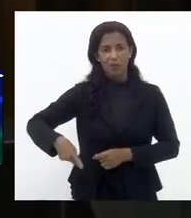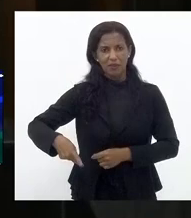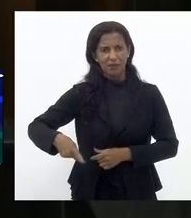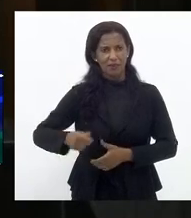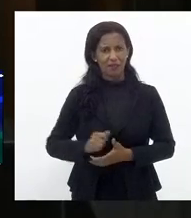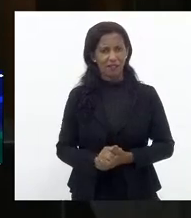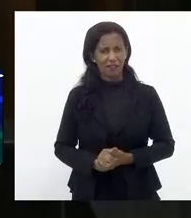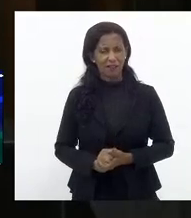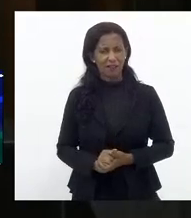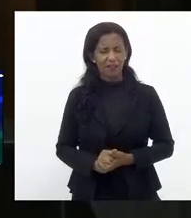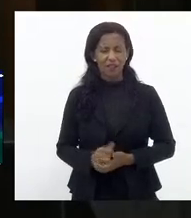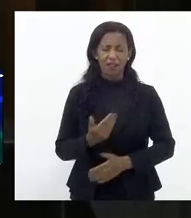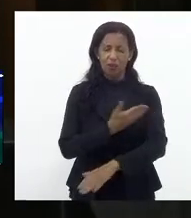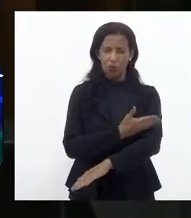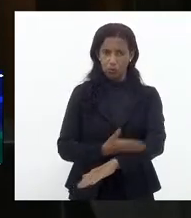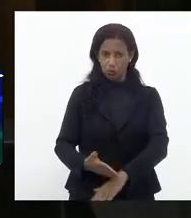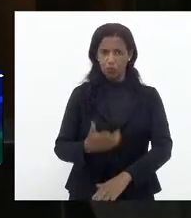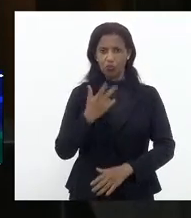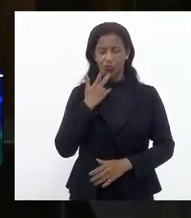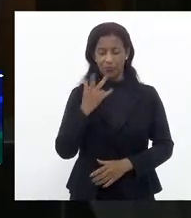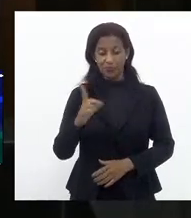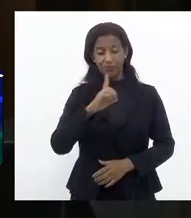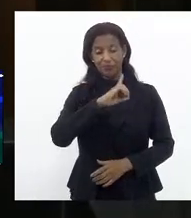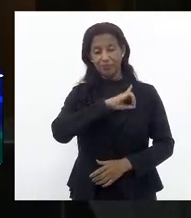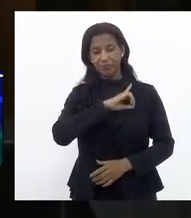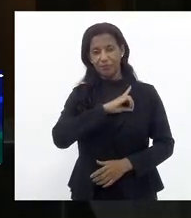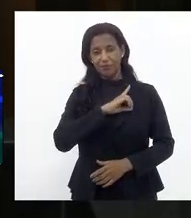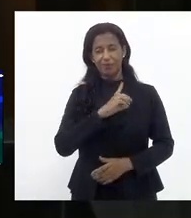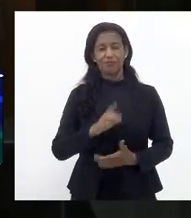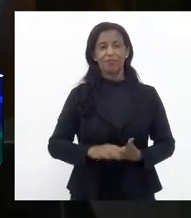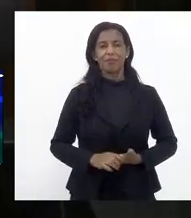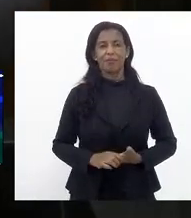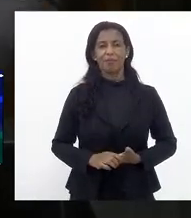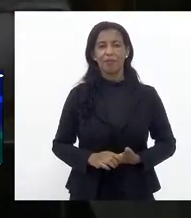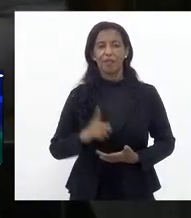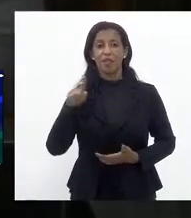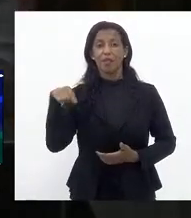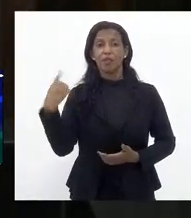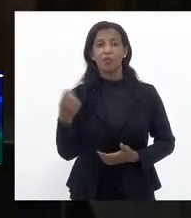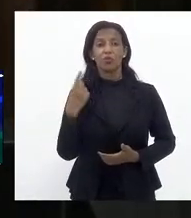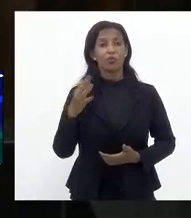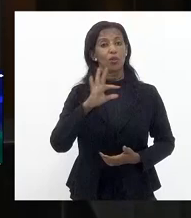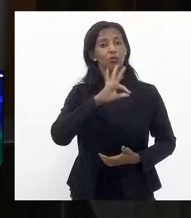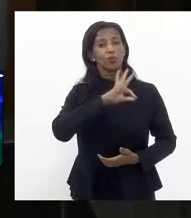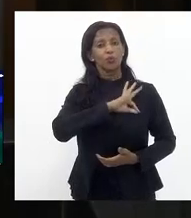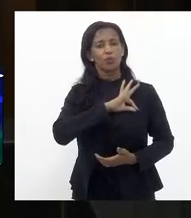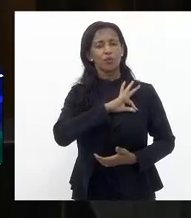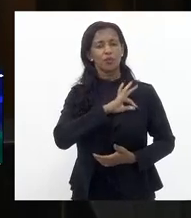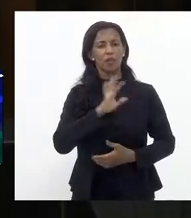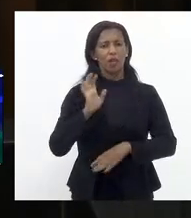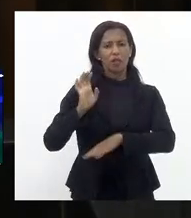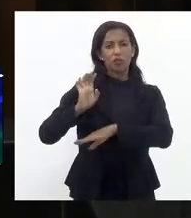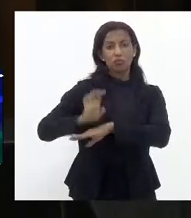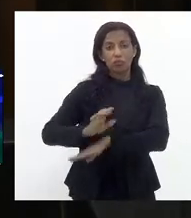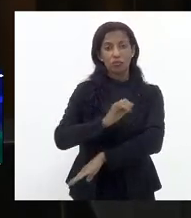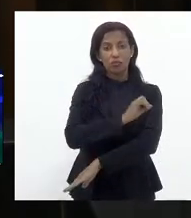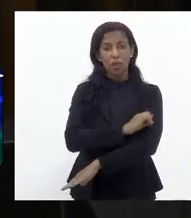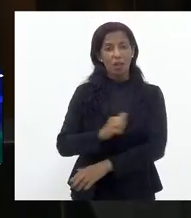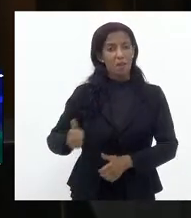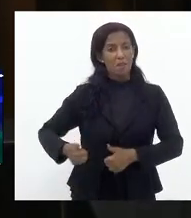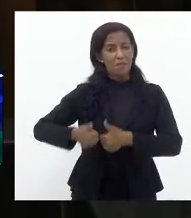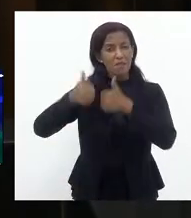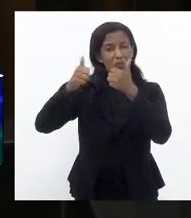pública. Eu costumo dizer aqui, delegada Mata Rocha, que os nossos policiais do Rio de Janeiro são os melhores policiais do